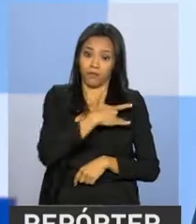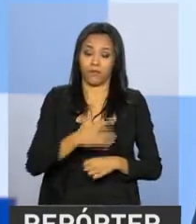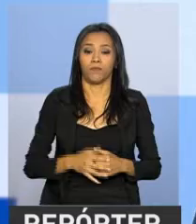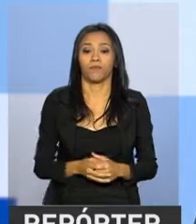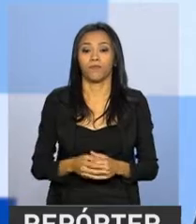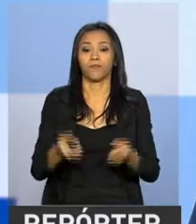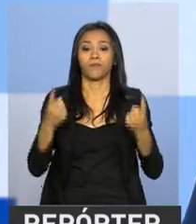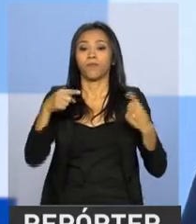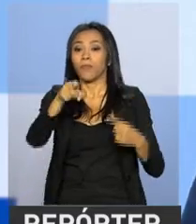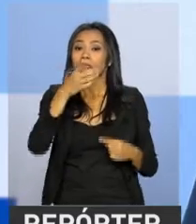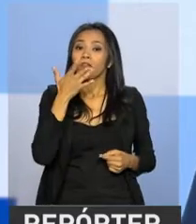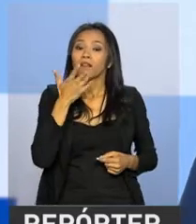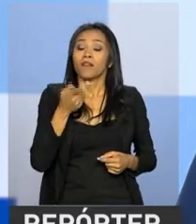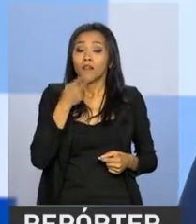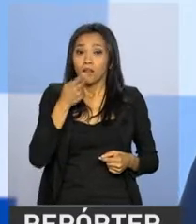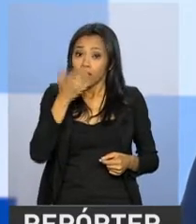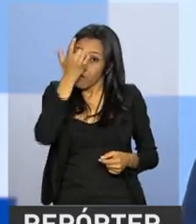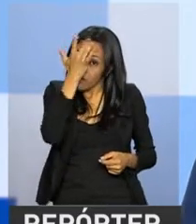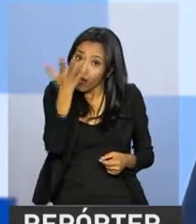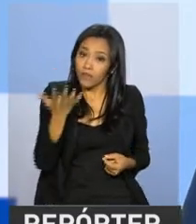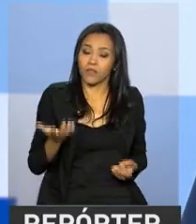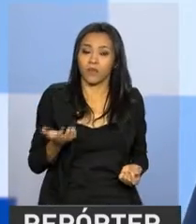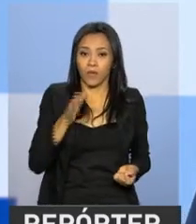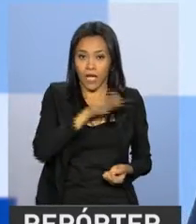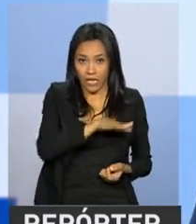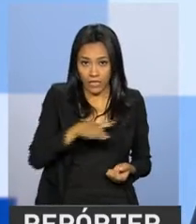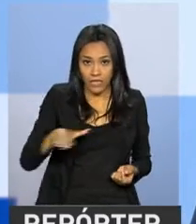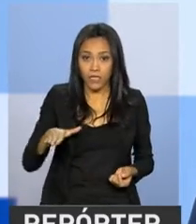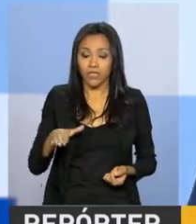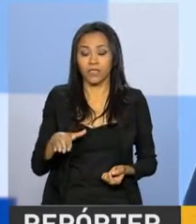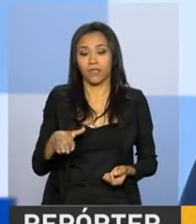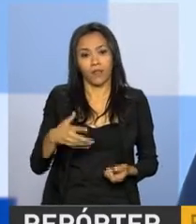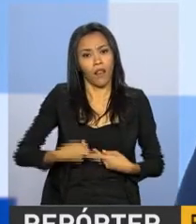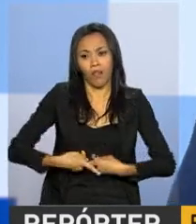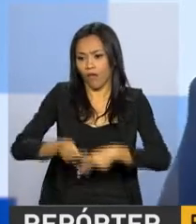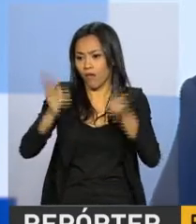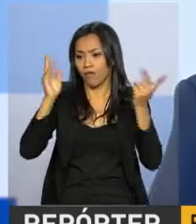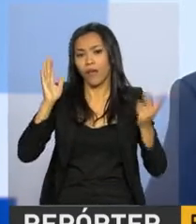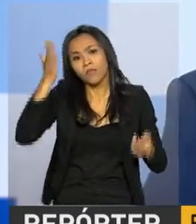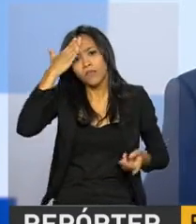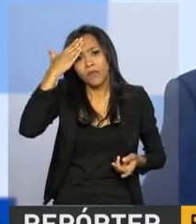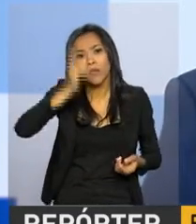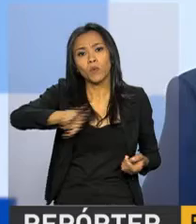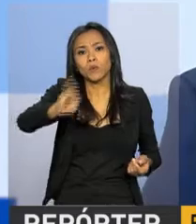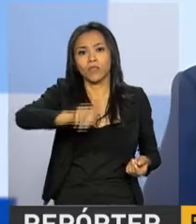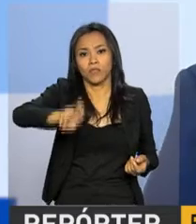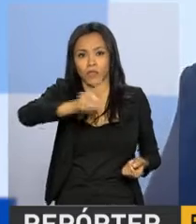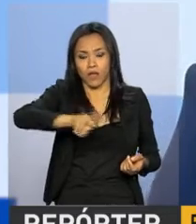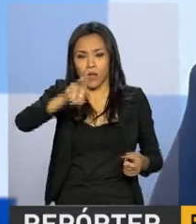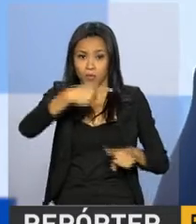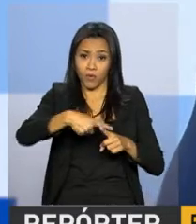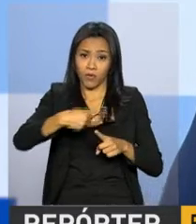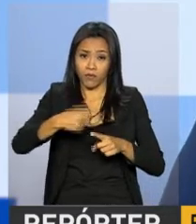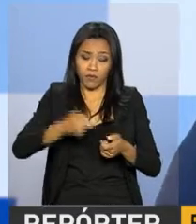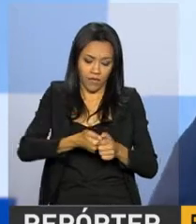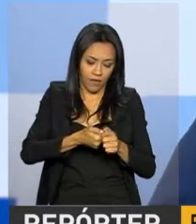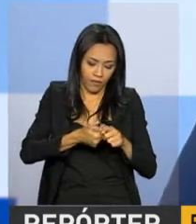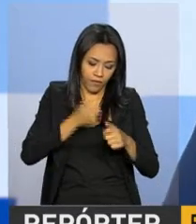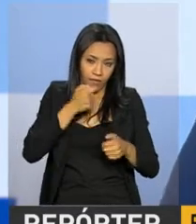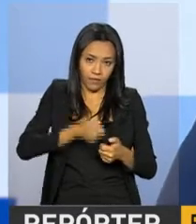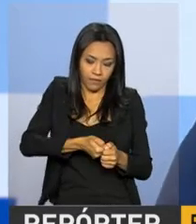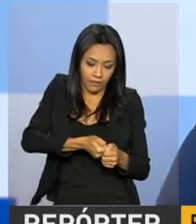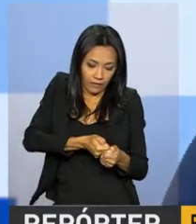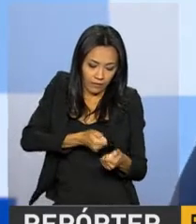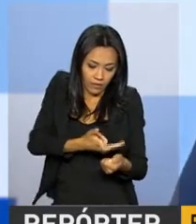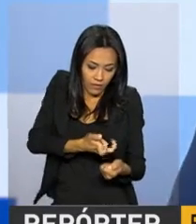muito mais fácil da criança transportar e também manusear por não ter a questão da agulha a